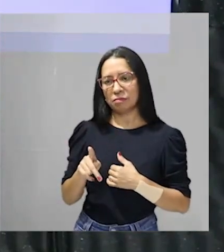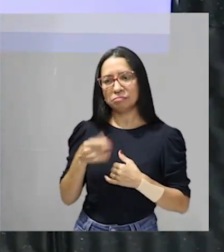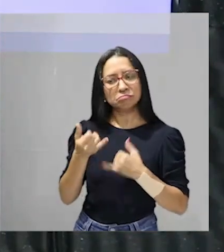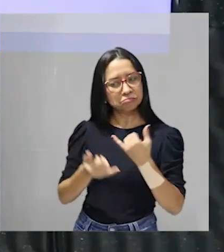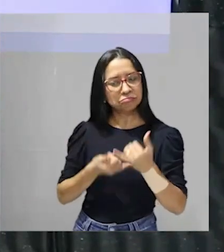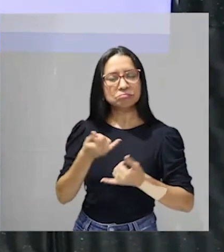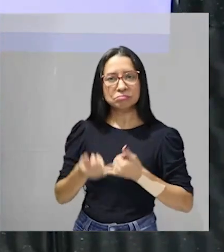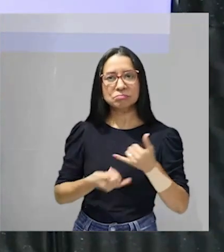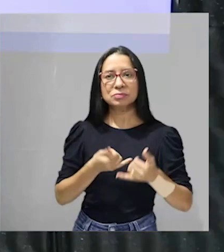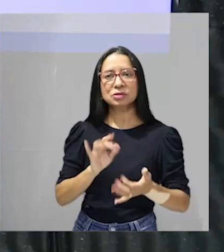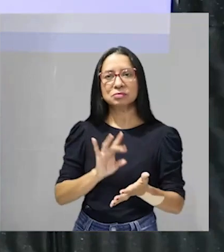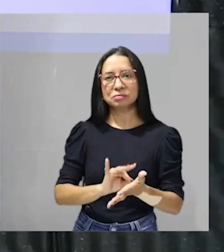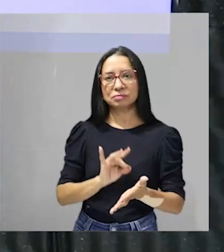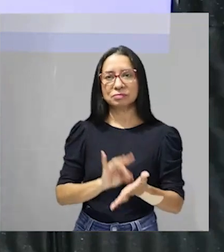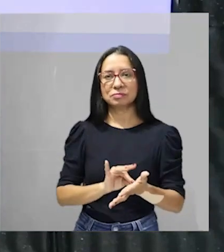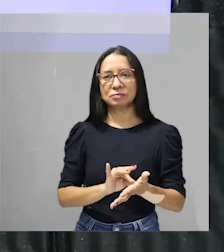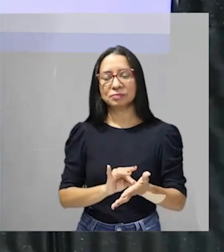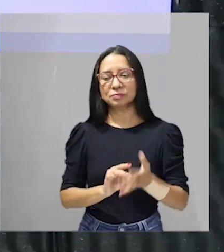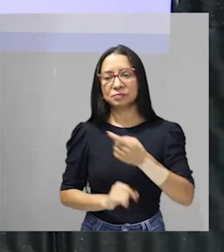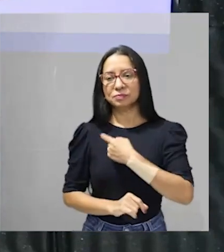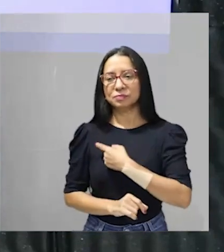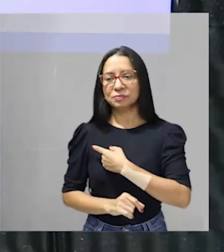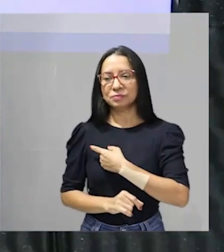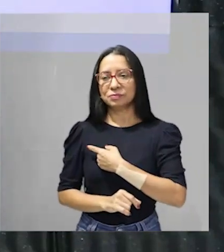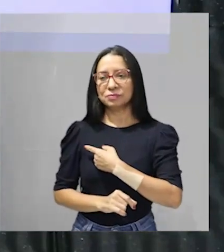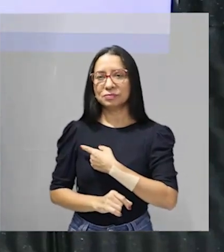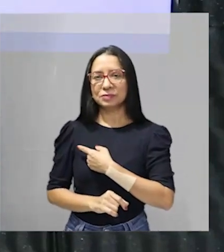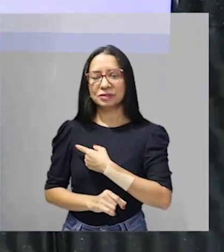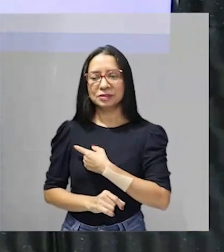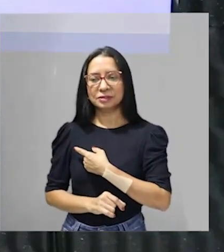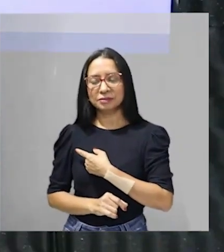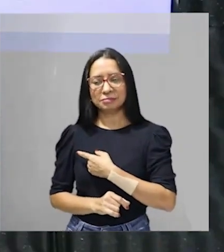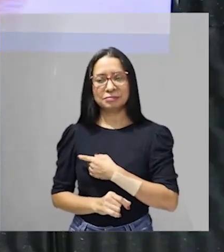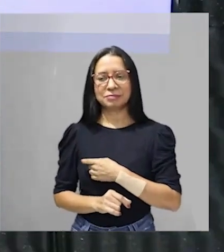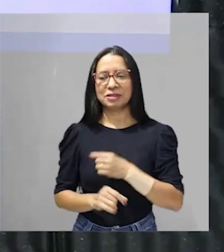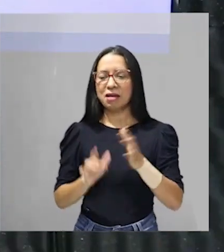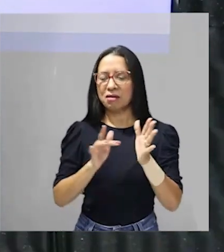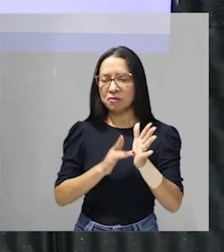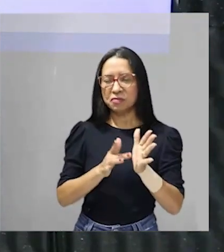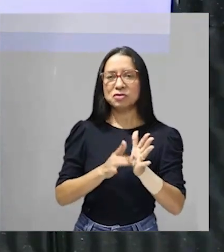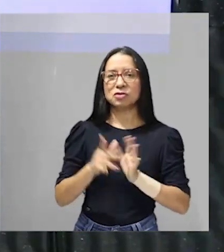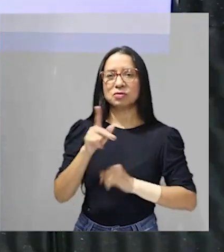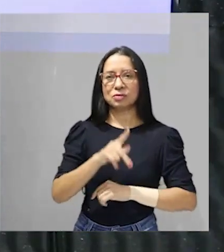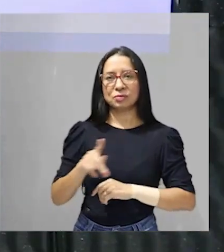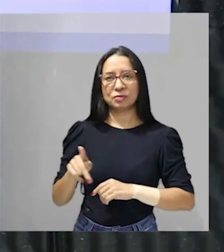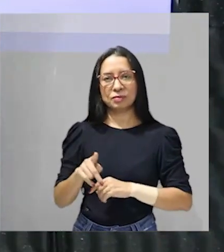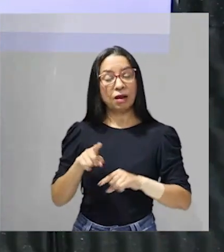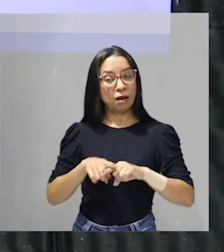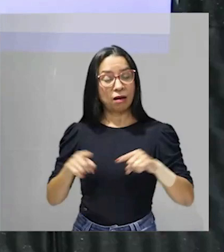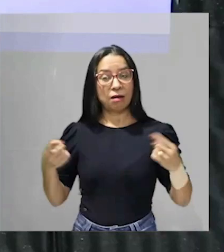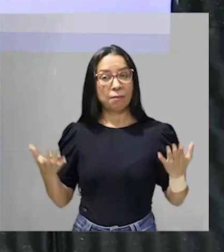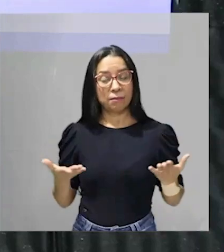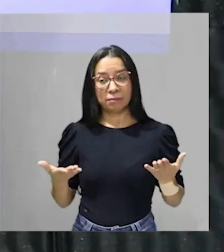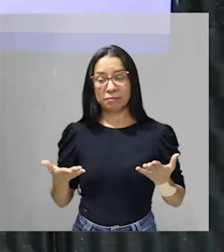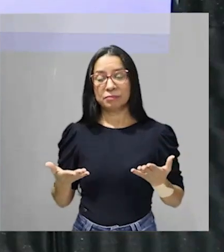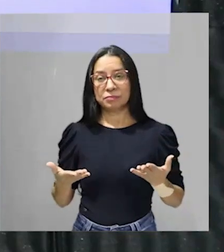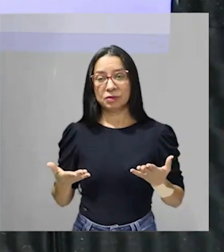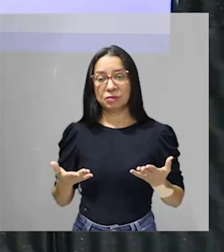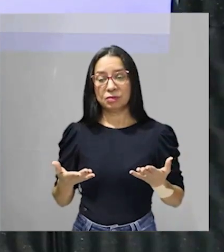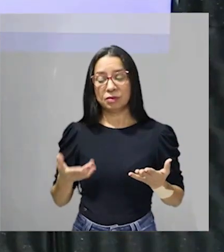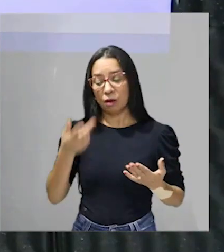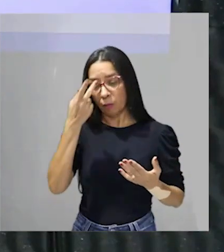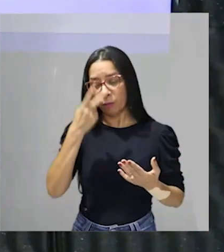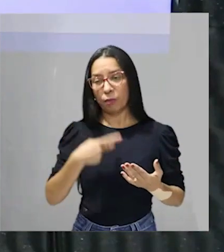brincando ela aqui ela tá fingindo ser professora mas eu nós estamos aqui na mesma imagem